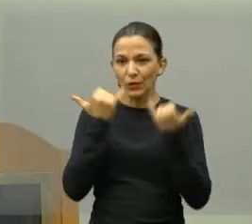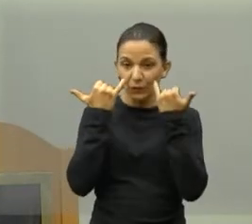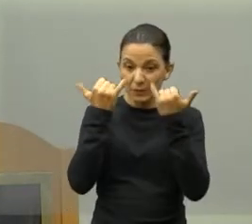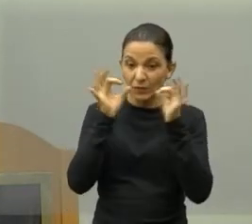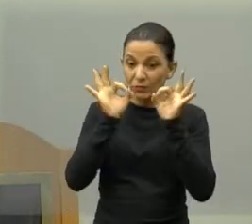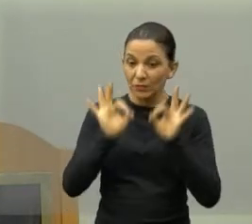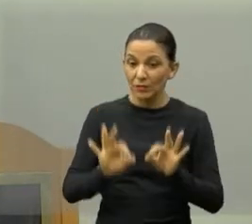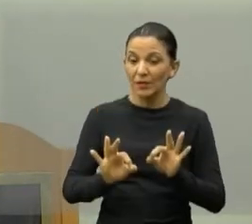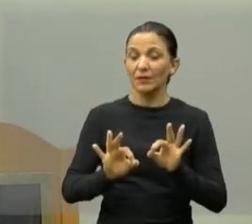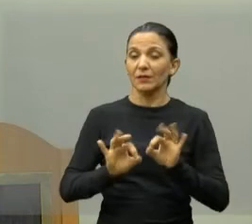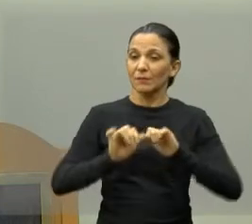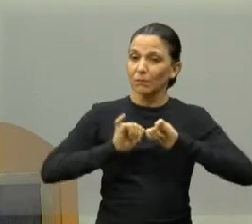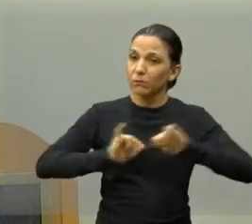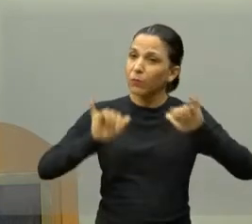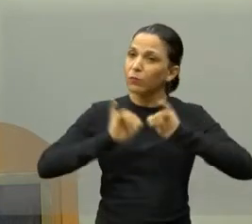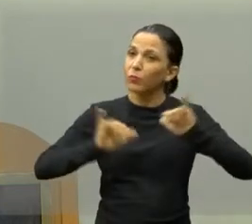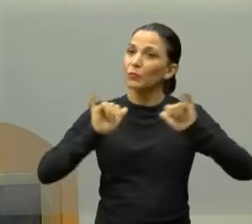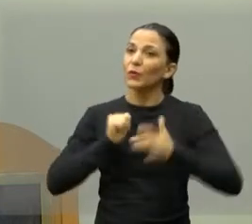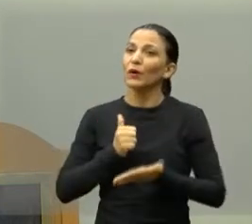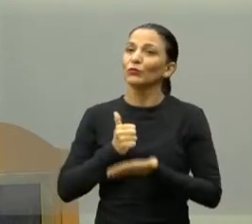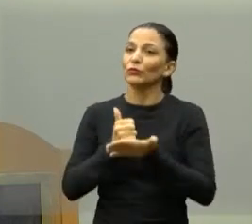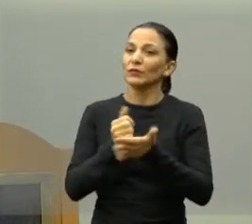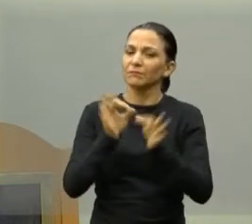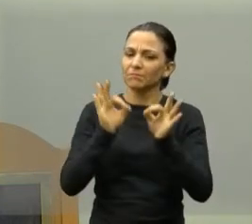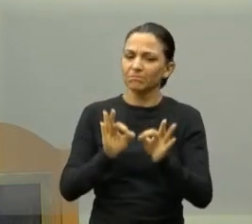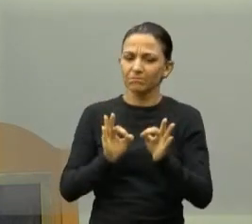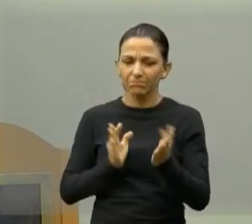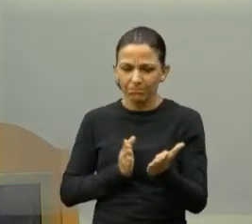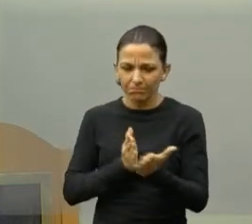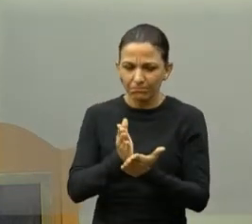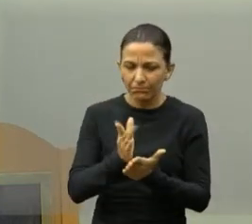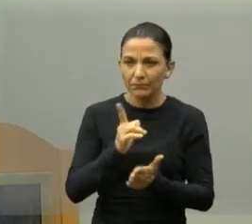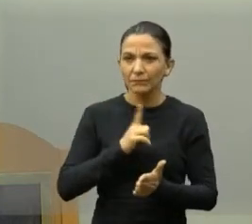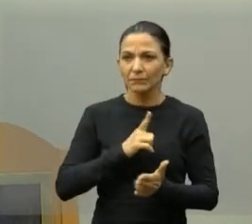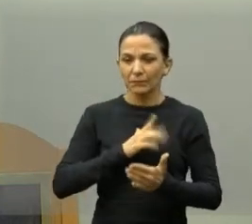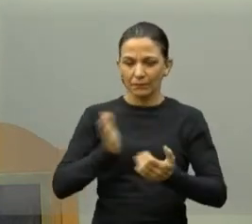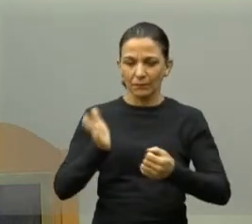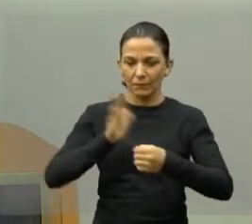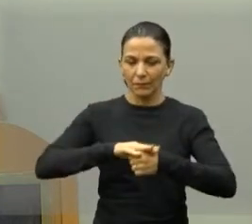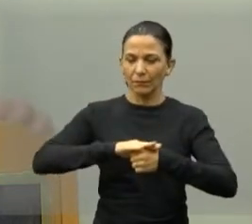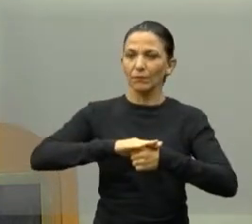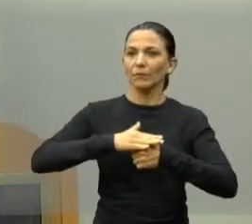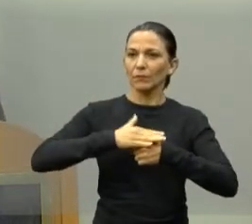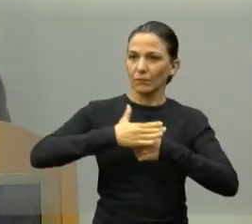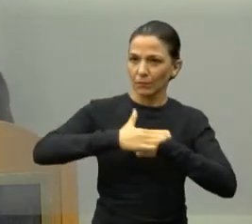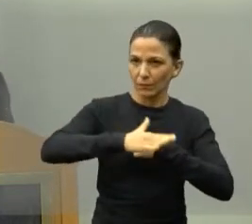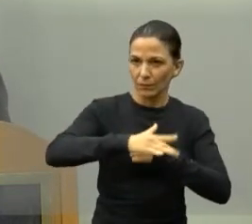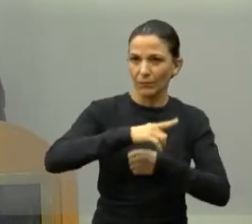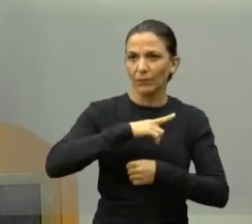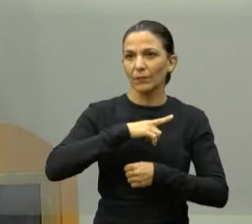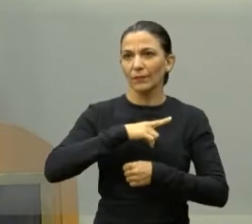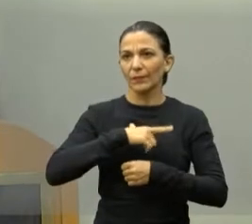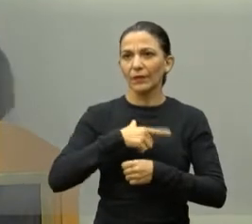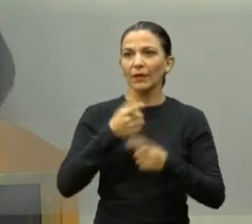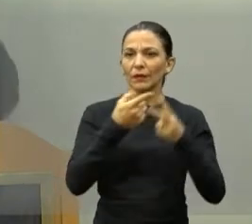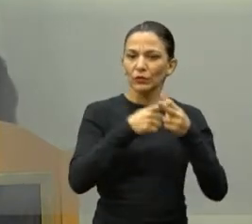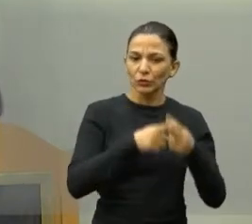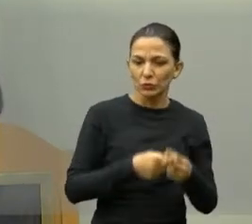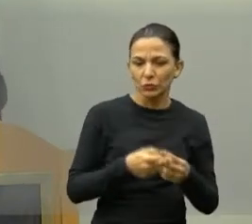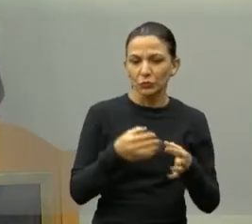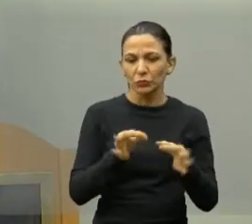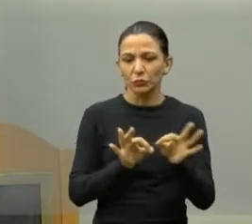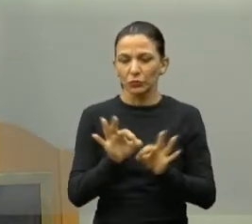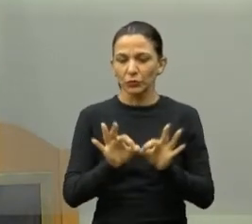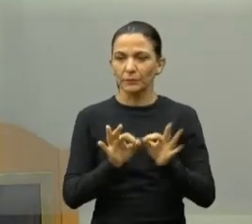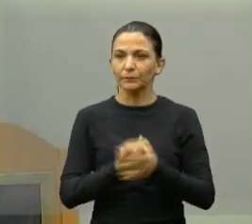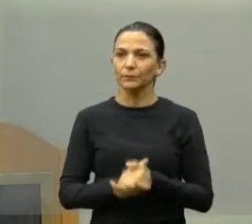informação correta ajudar que seja assertivo o tapa-buraco outras funções da zeladoria então eu peço